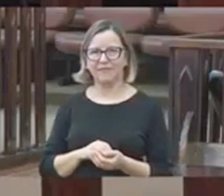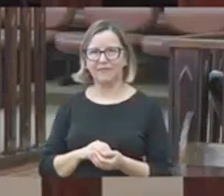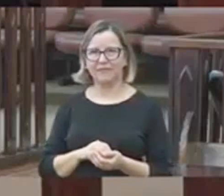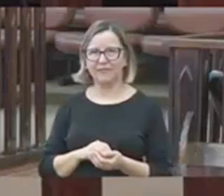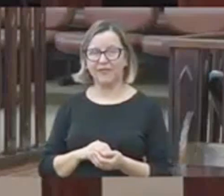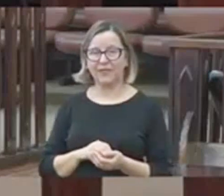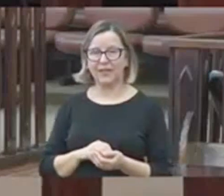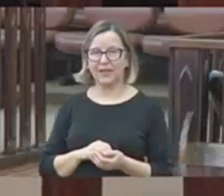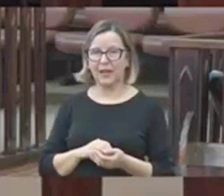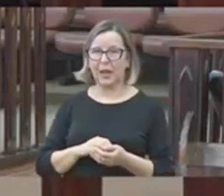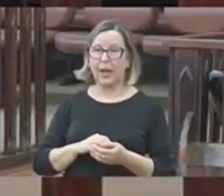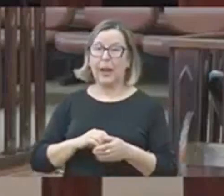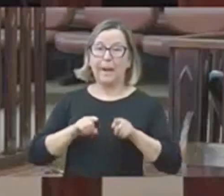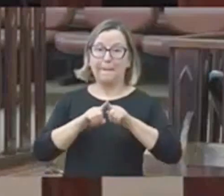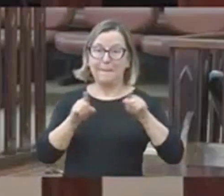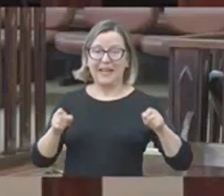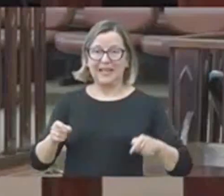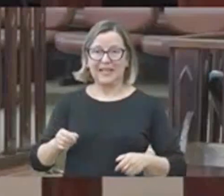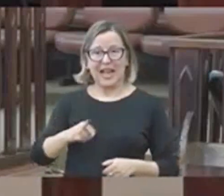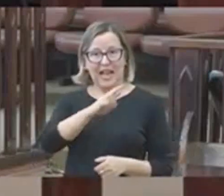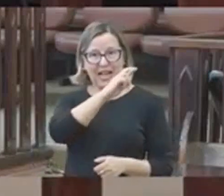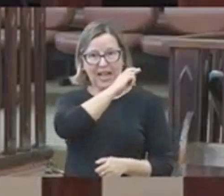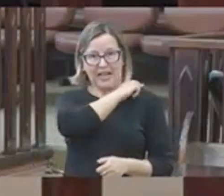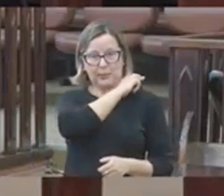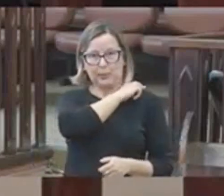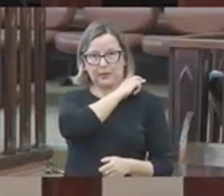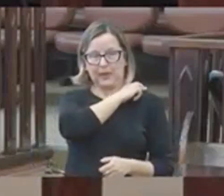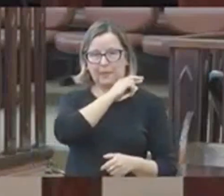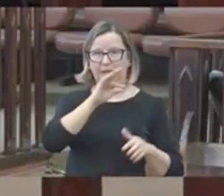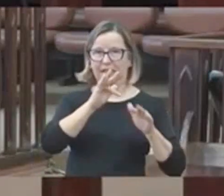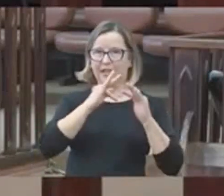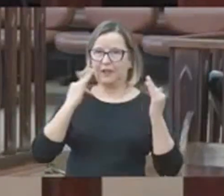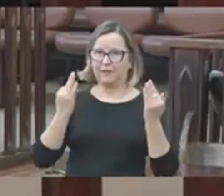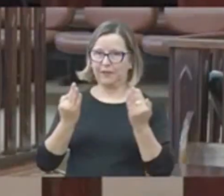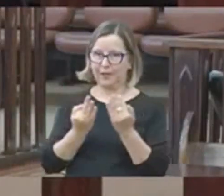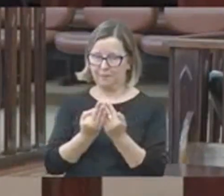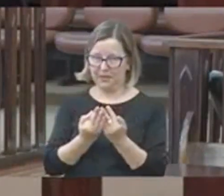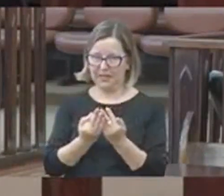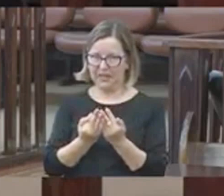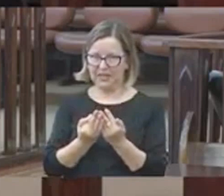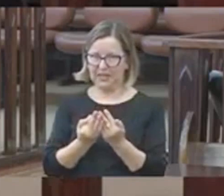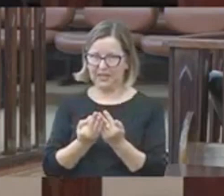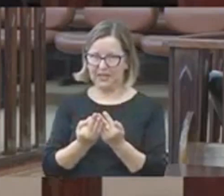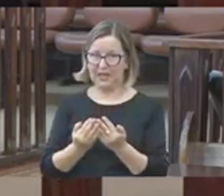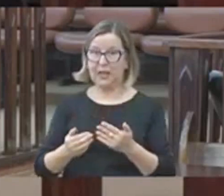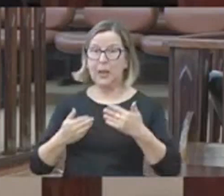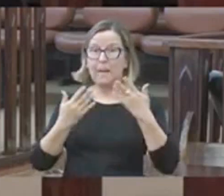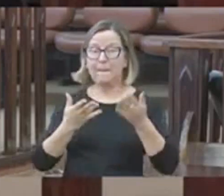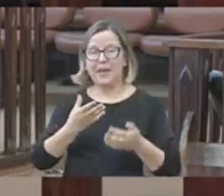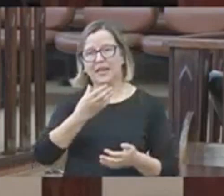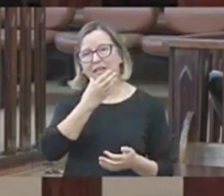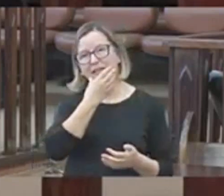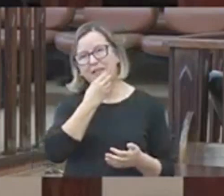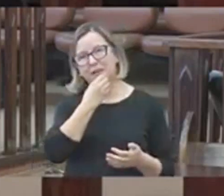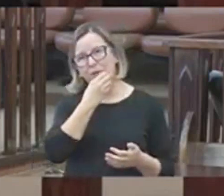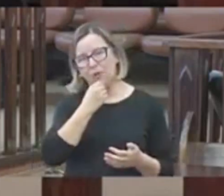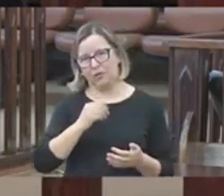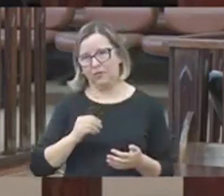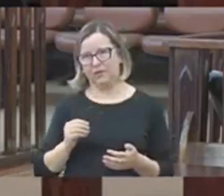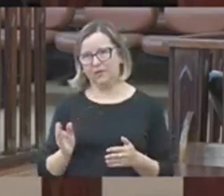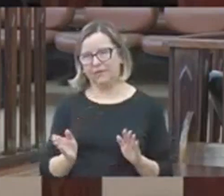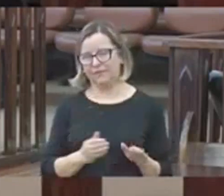homem. Agora, as consequências diretas do pecado, elas